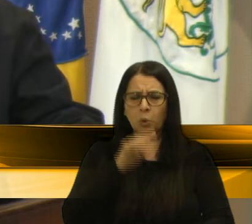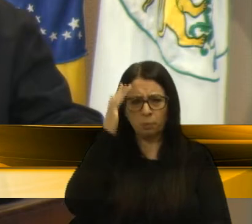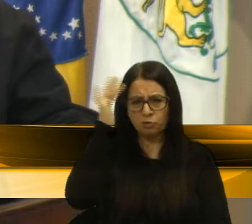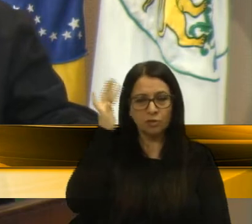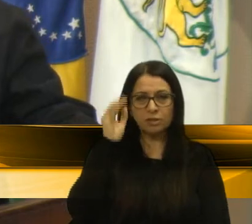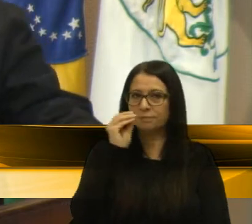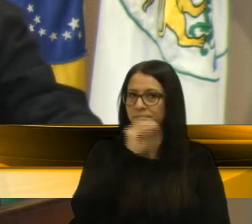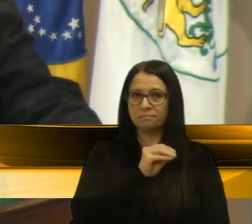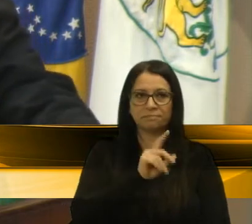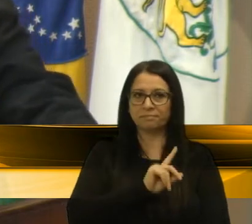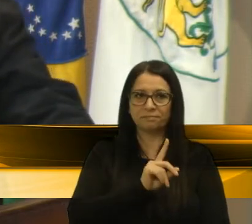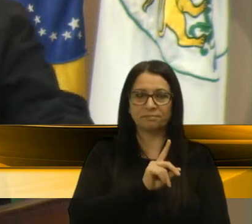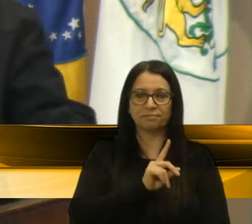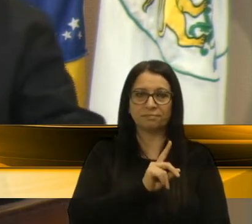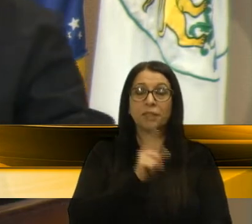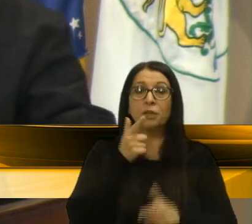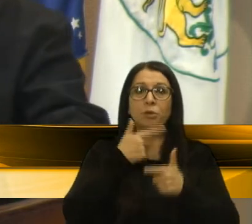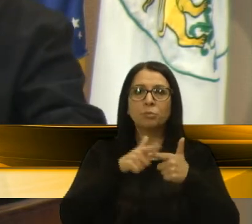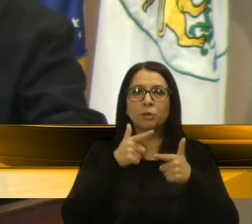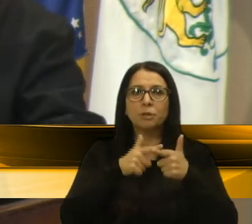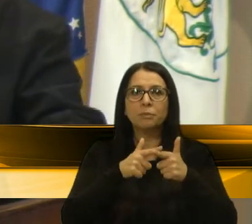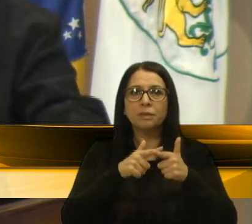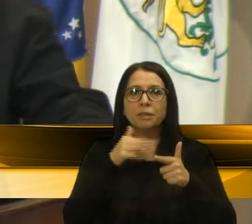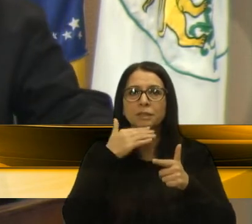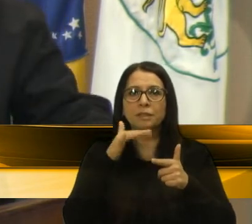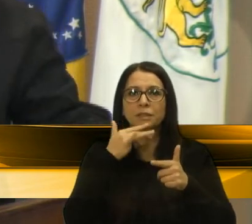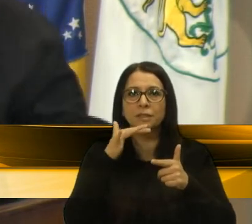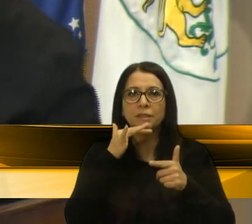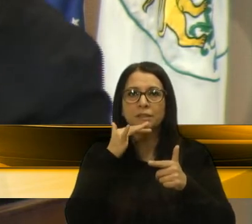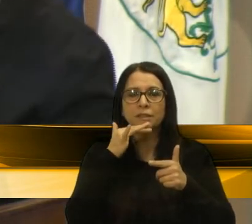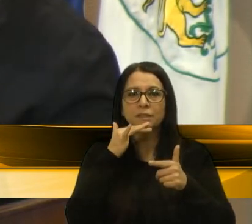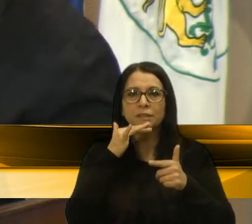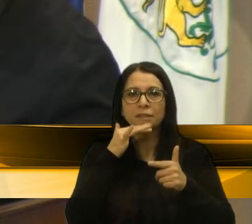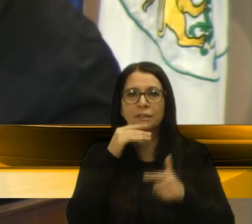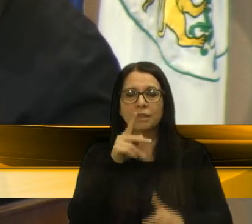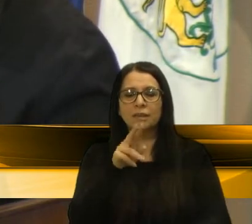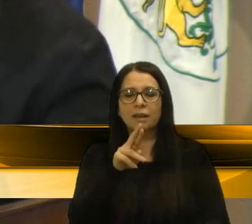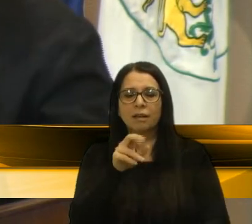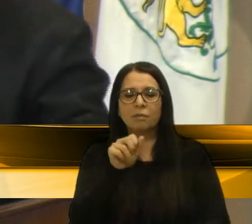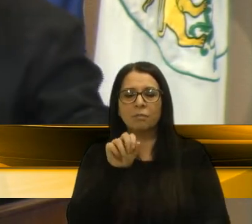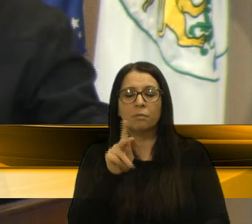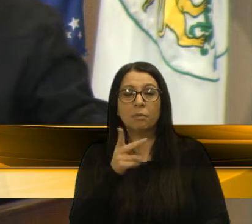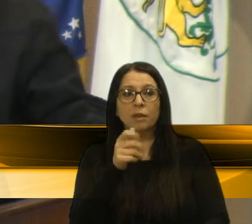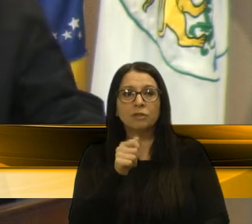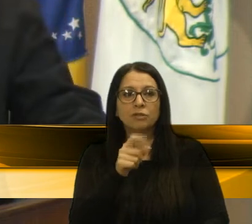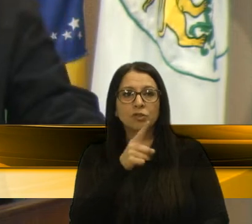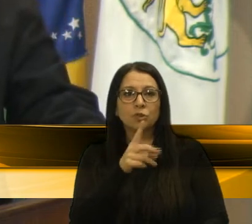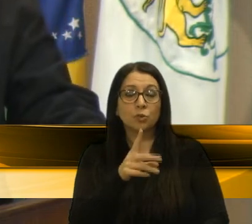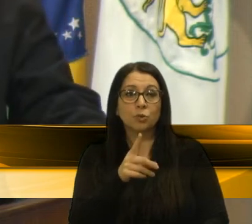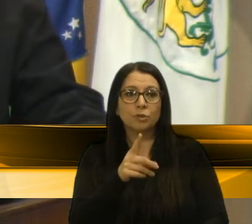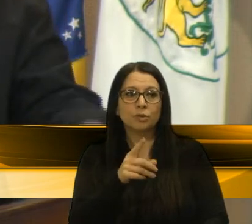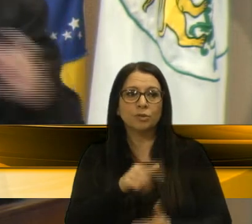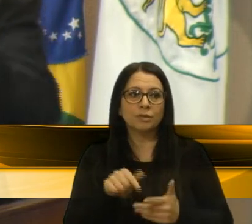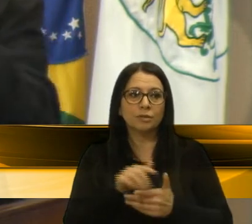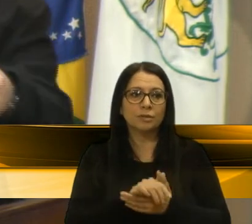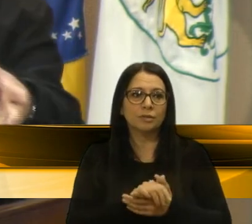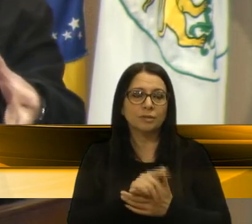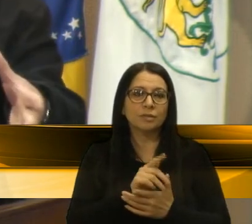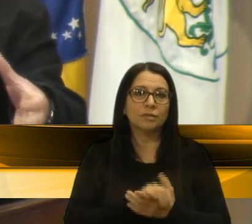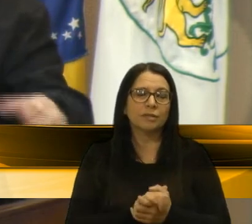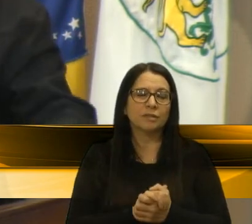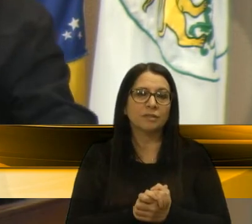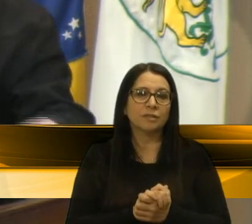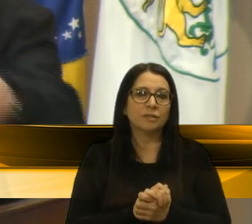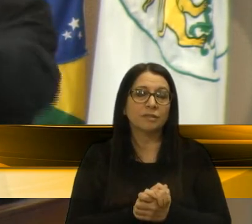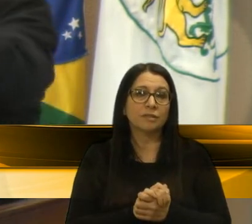eles colocariam. O problema das cores na prancha 12. Né? Nós cansamos de dizer